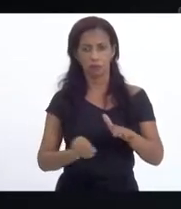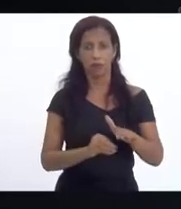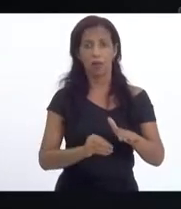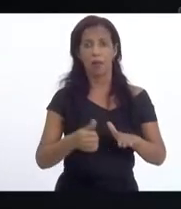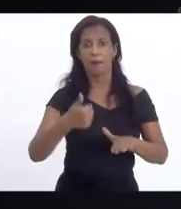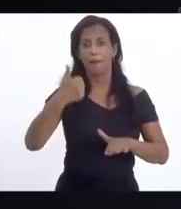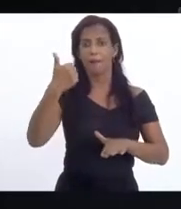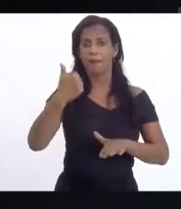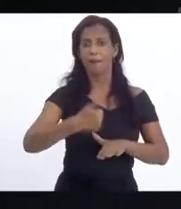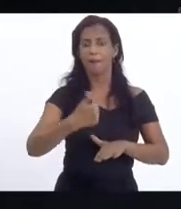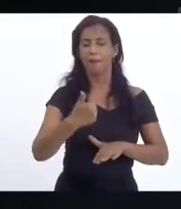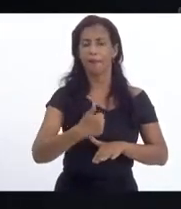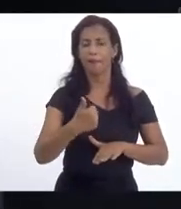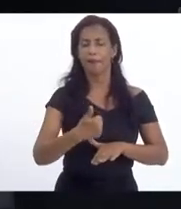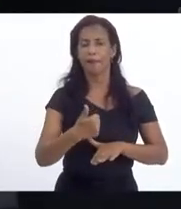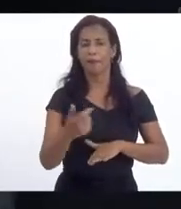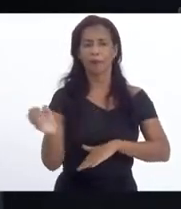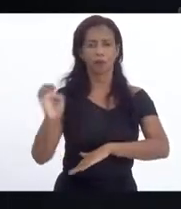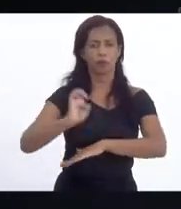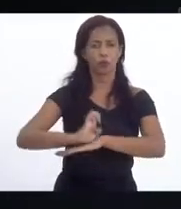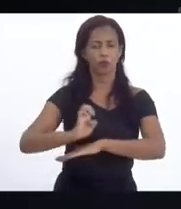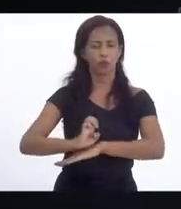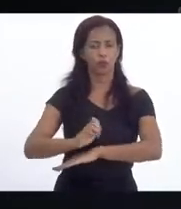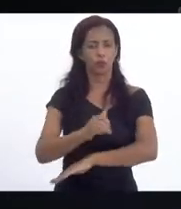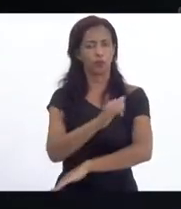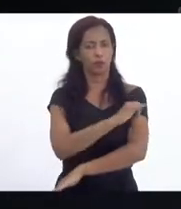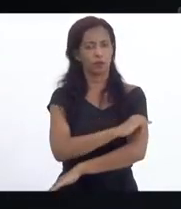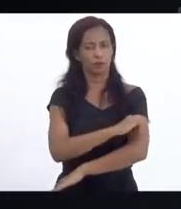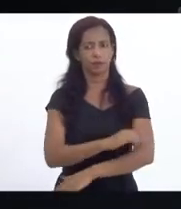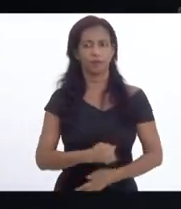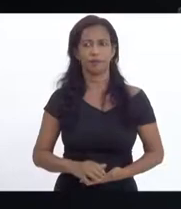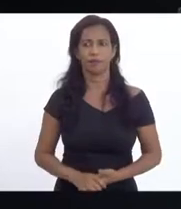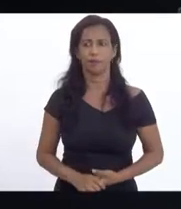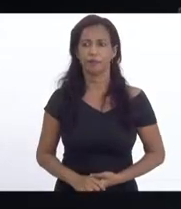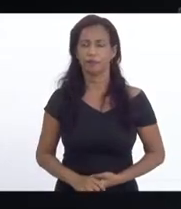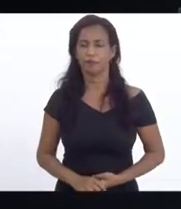primeira vocação aqui do Estado do Rio de Janeiro.